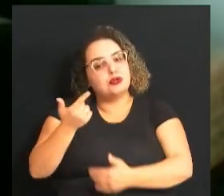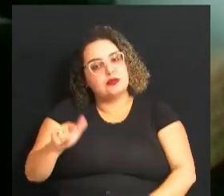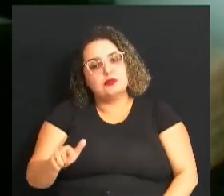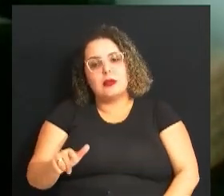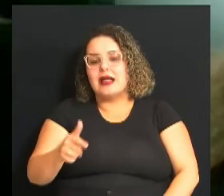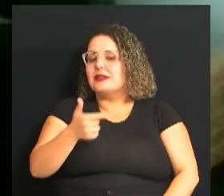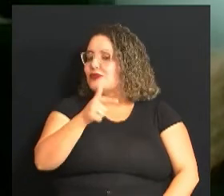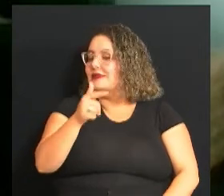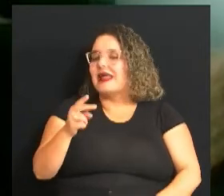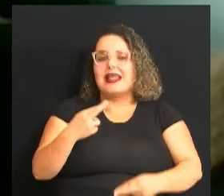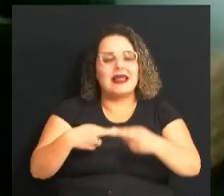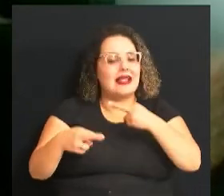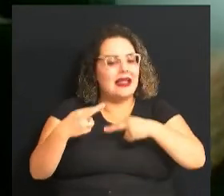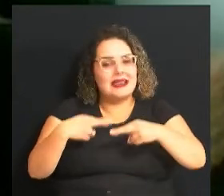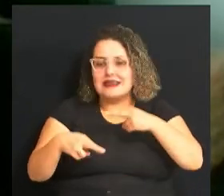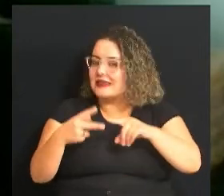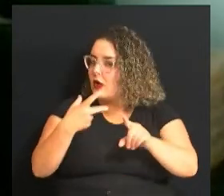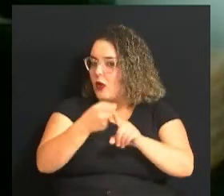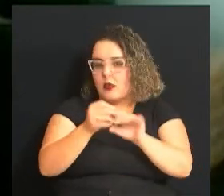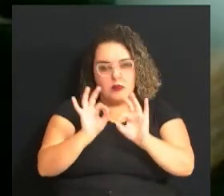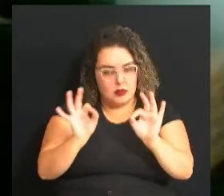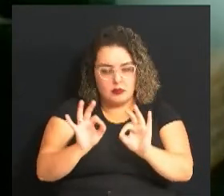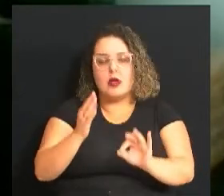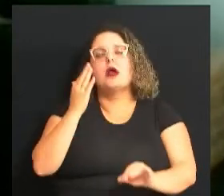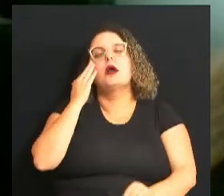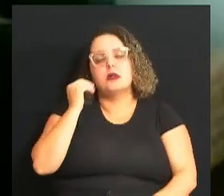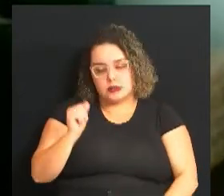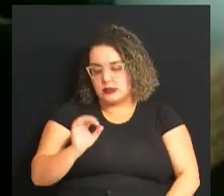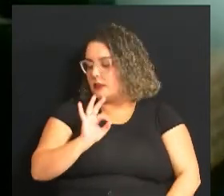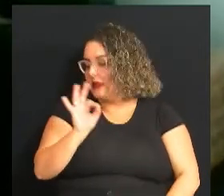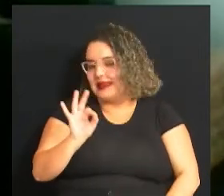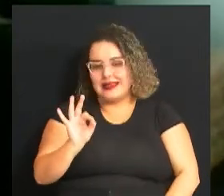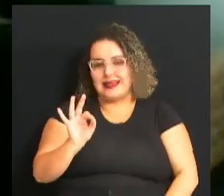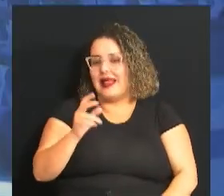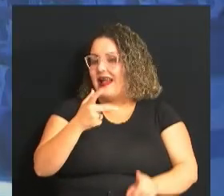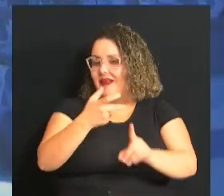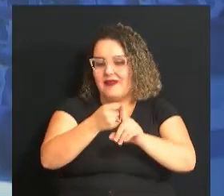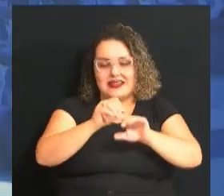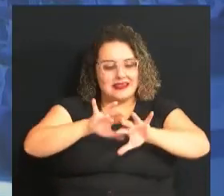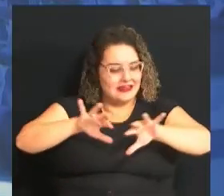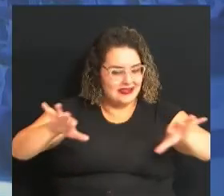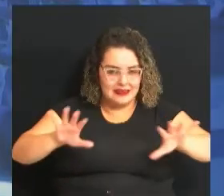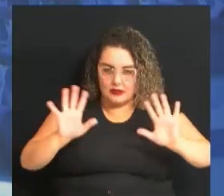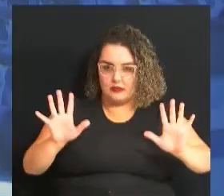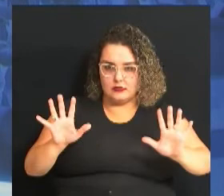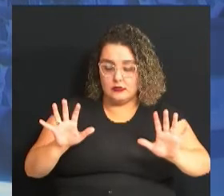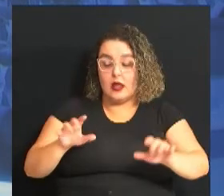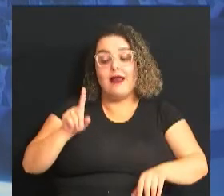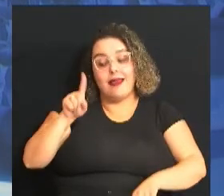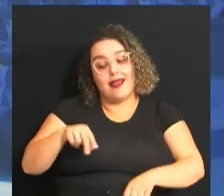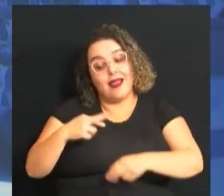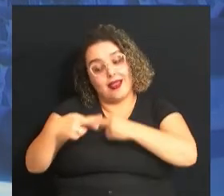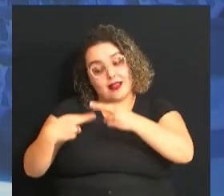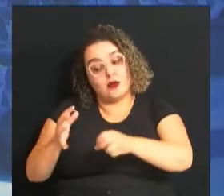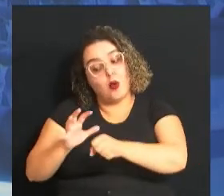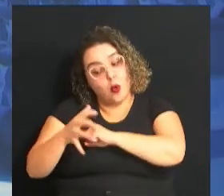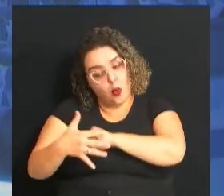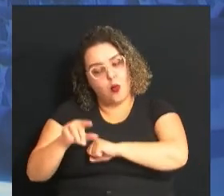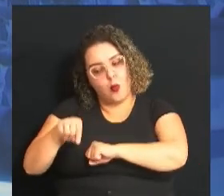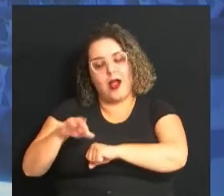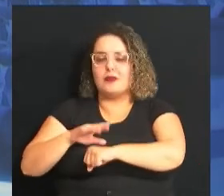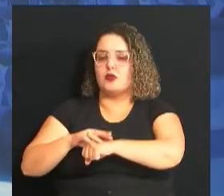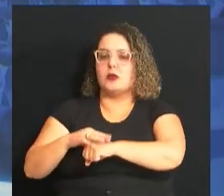certeza que não tem relação com a vacina, isso a gente tem. Doutor, de uma maneira geral, quais são os sintomas aí a pessoa,